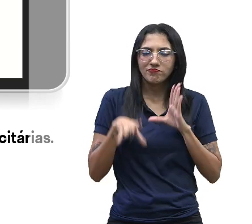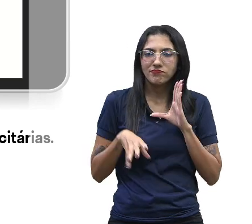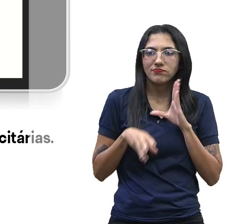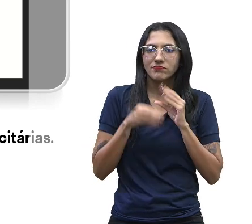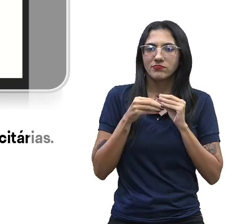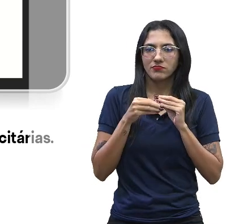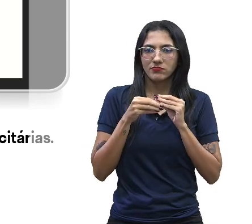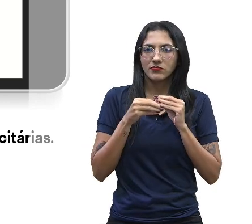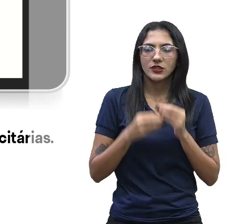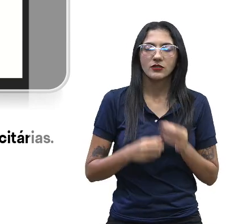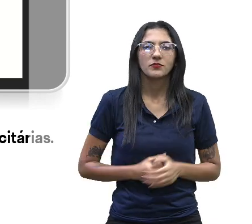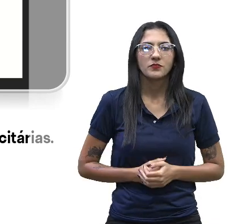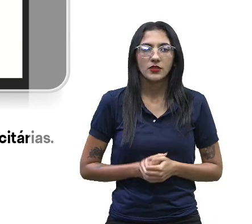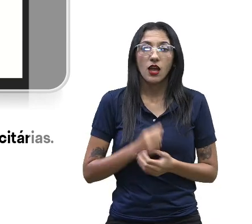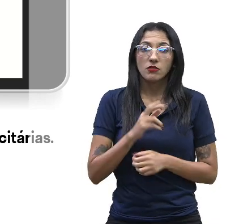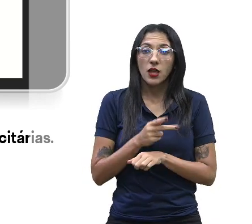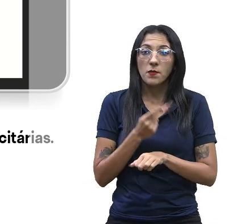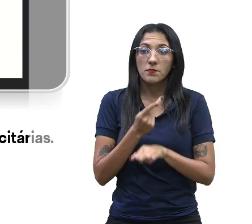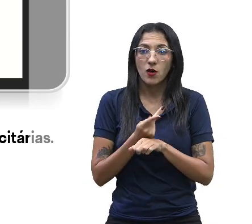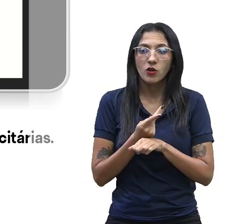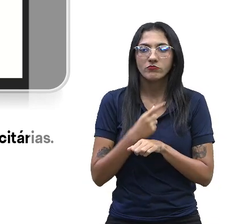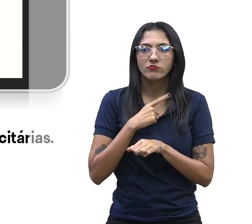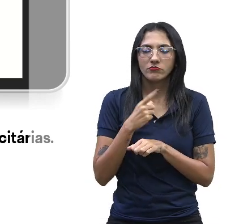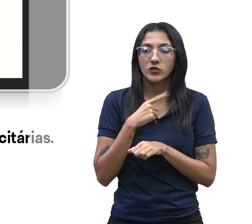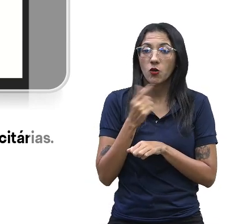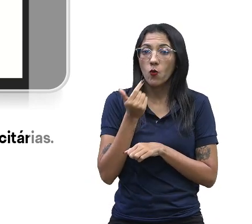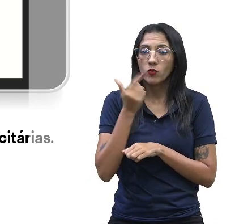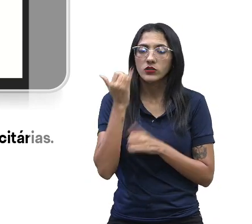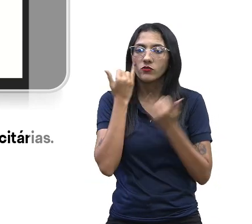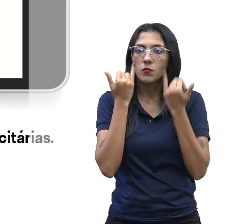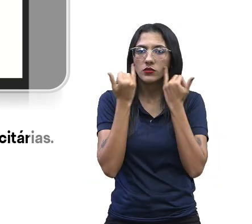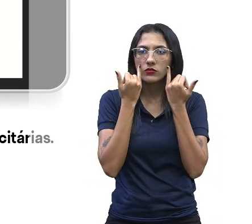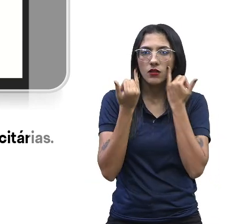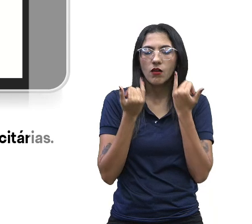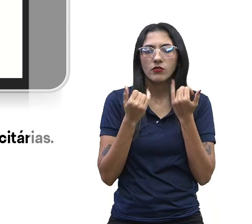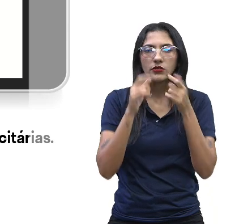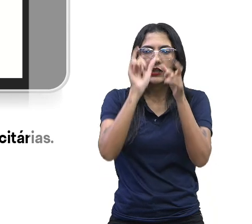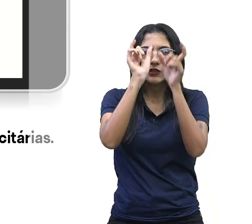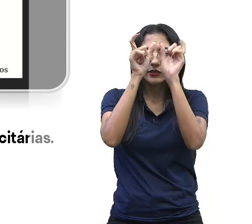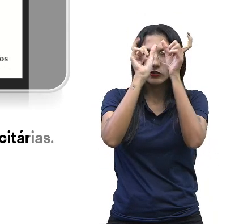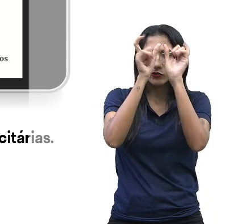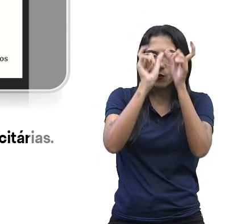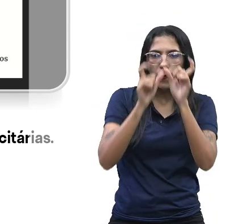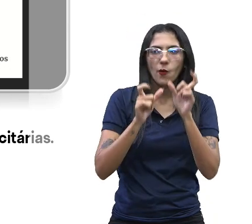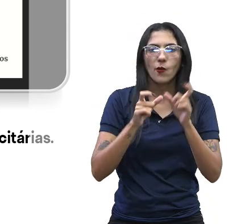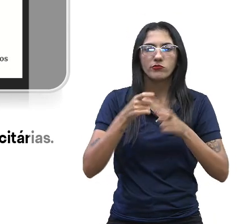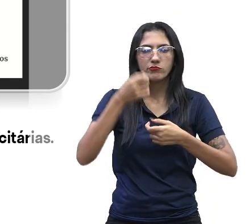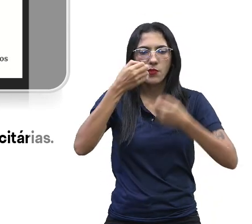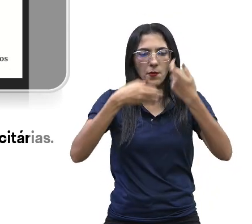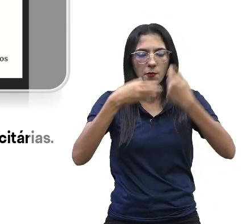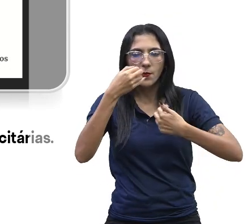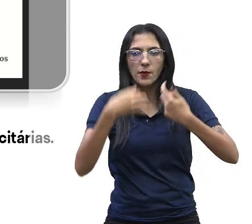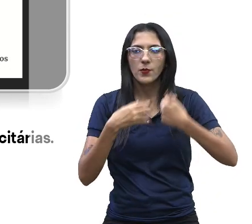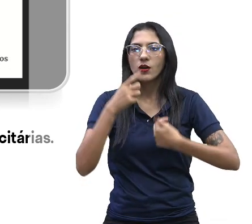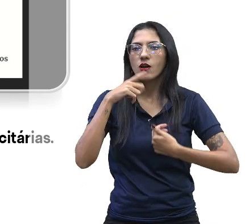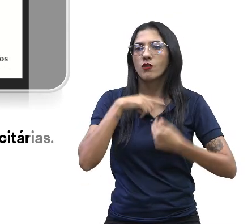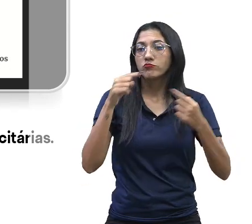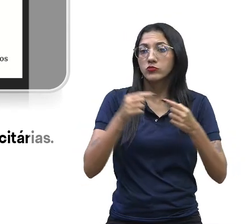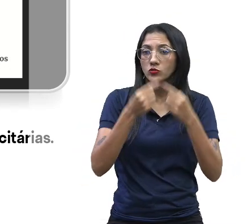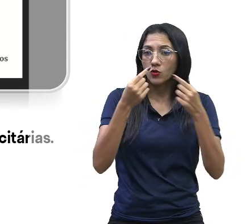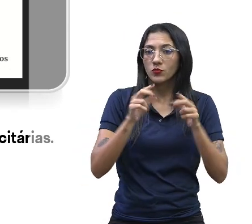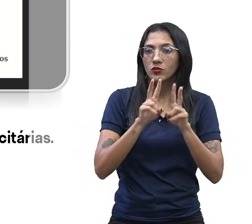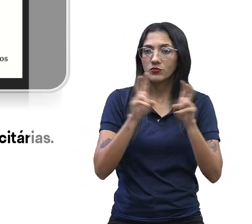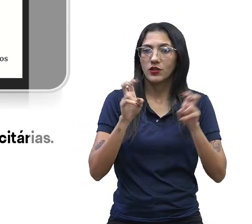condensadas, e depois vem o corpo da notícia, transtornos. Então, vem tratando dessa notícia. Passando